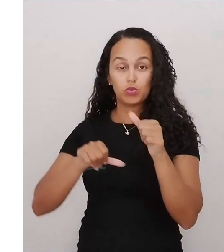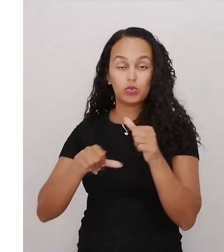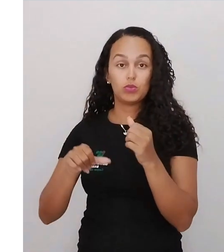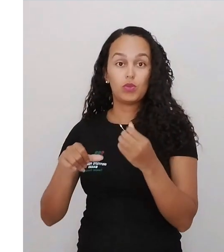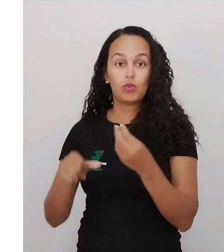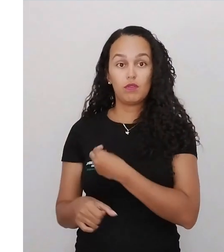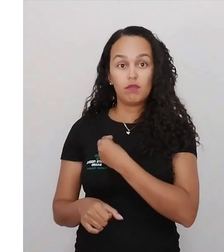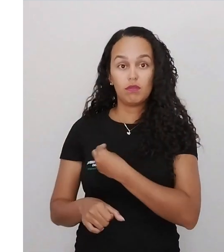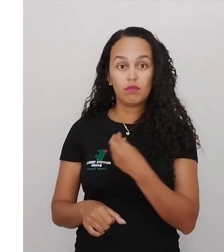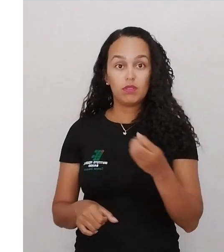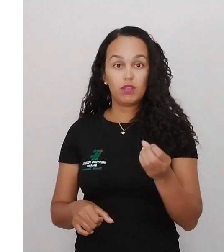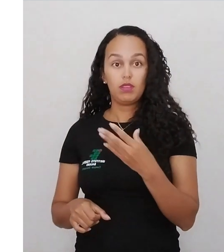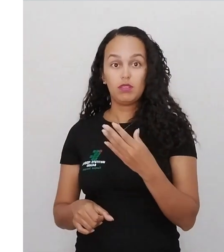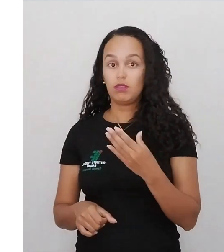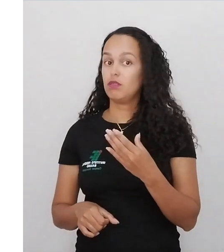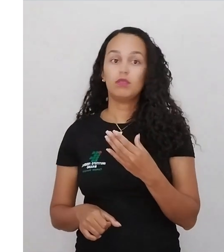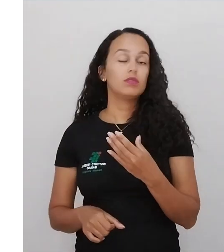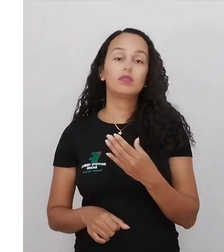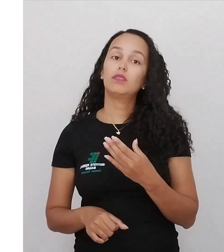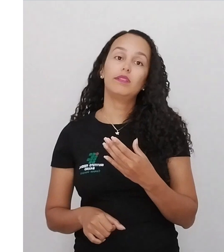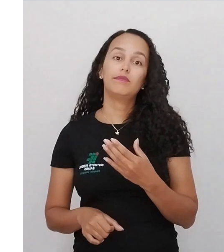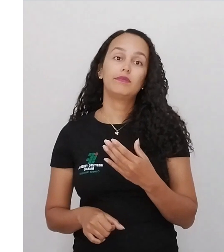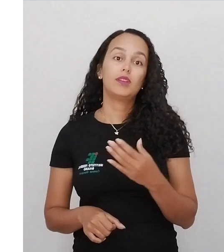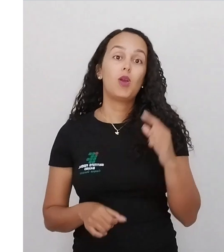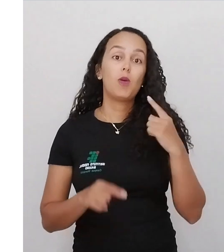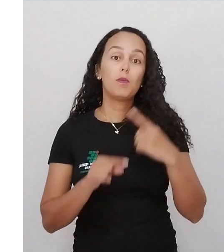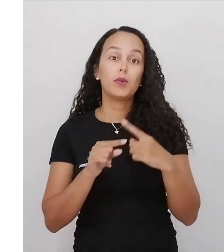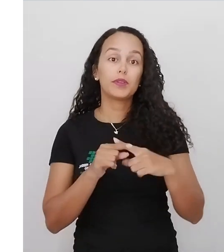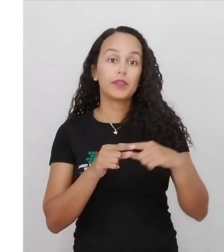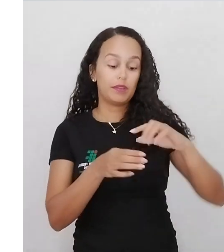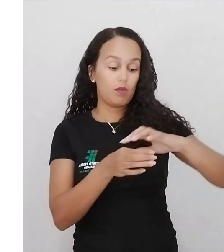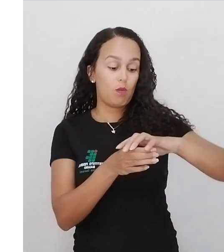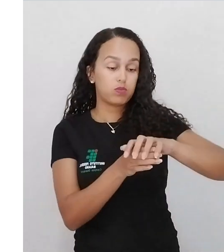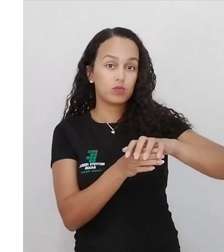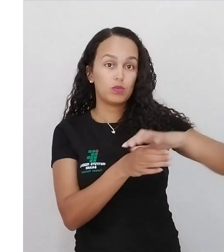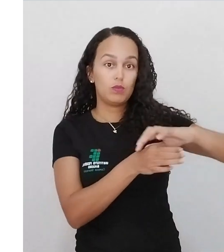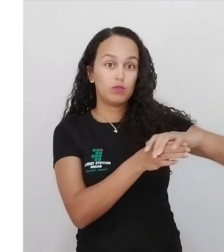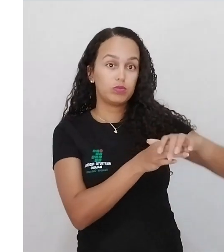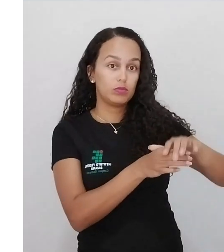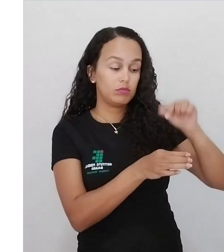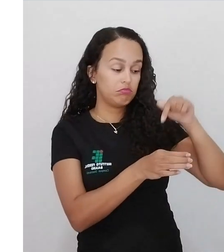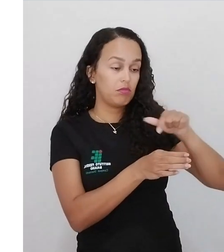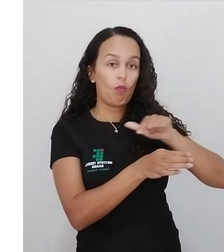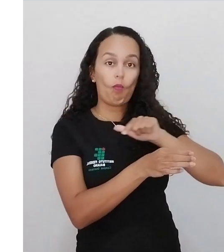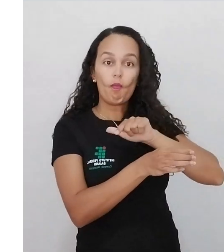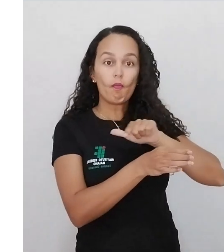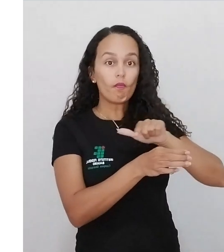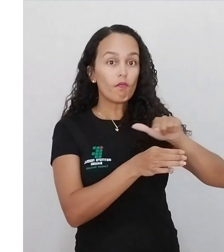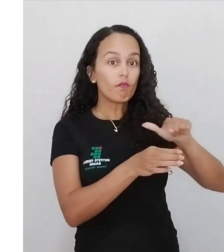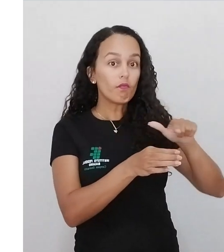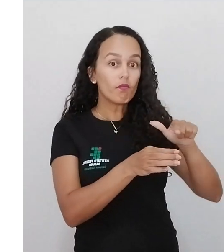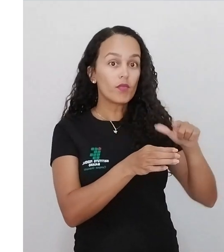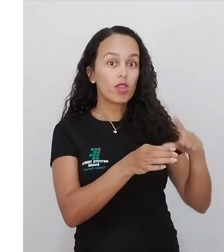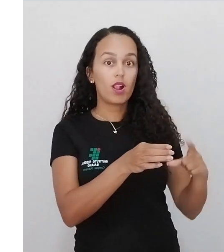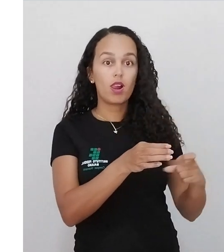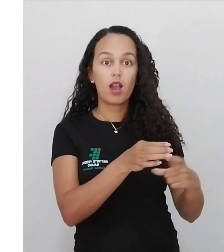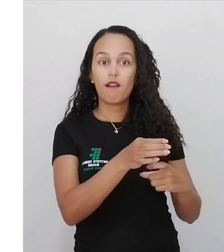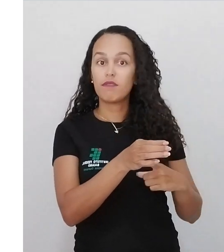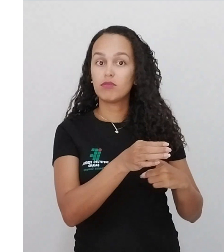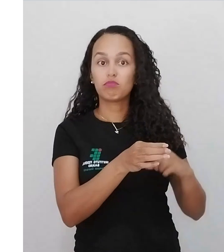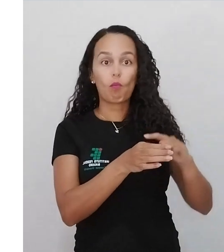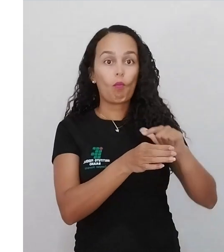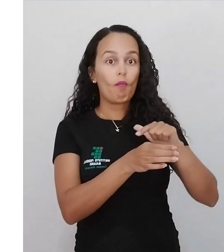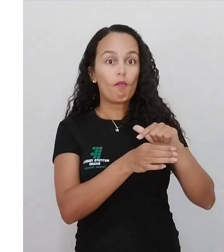naquilo, porque se fosse para a carne ter transformado, no pote que estava fechado também aconteceria, né? Também surgiriam larvas e